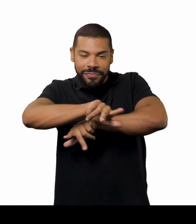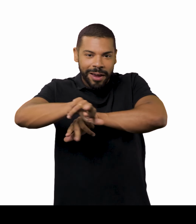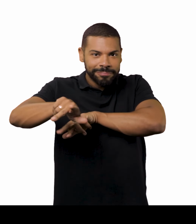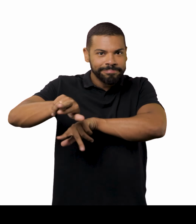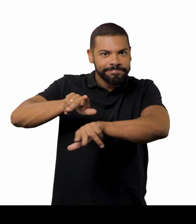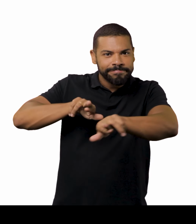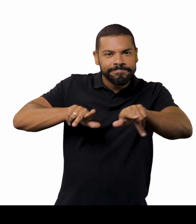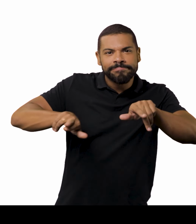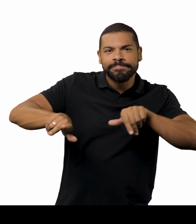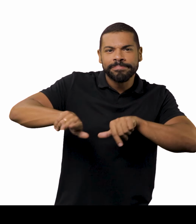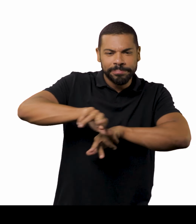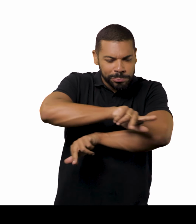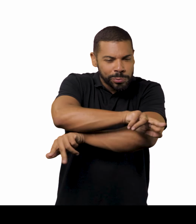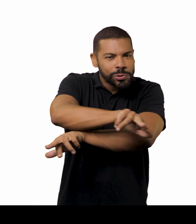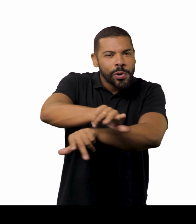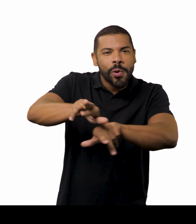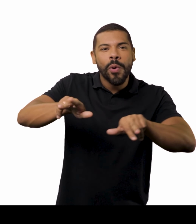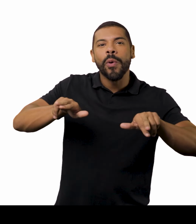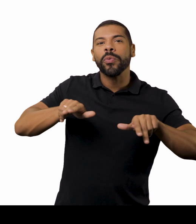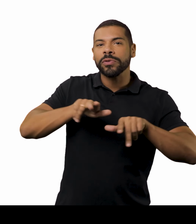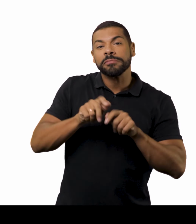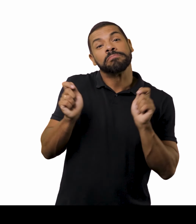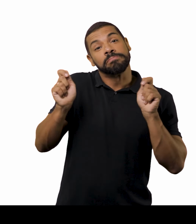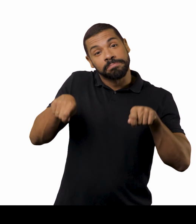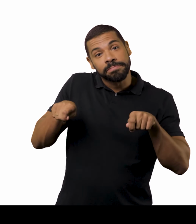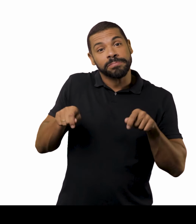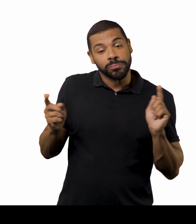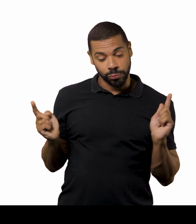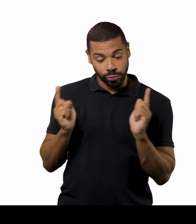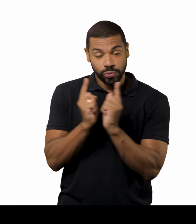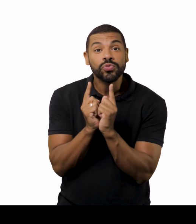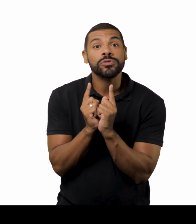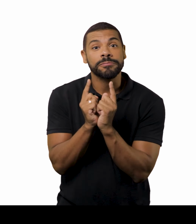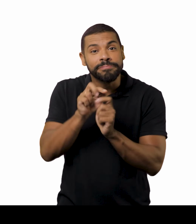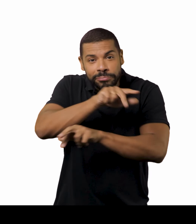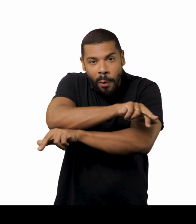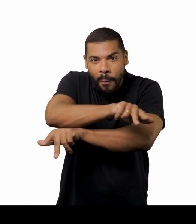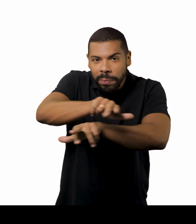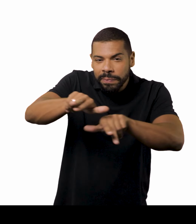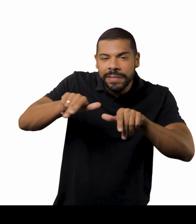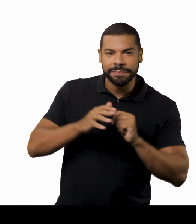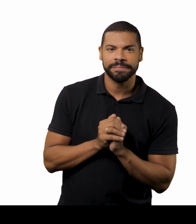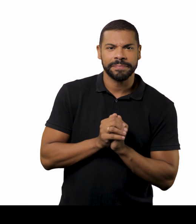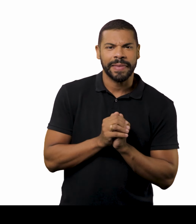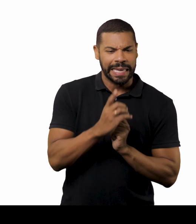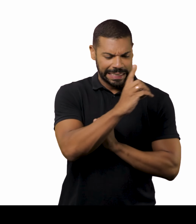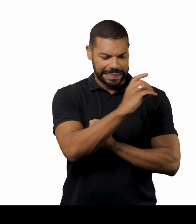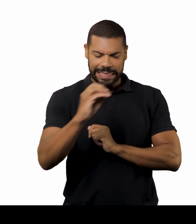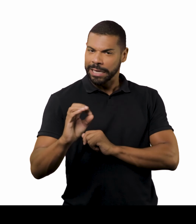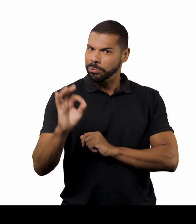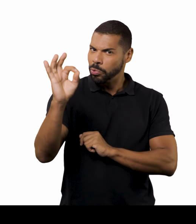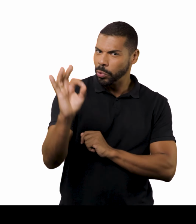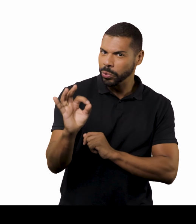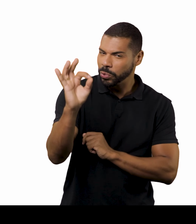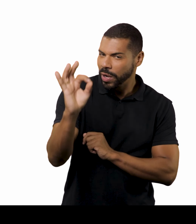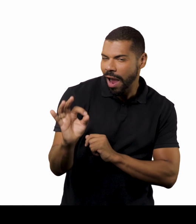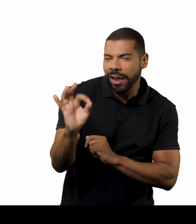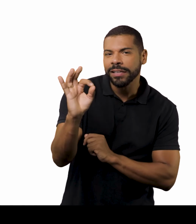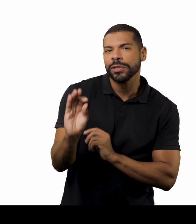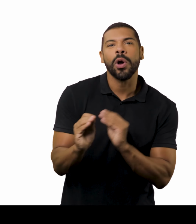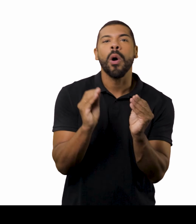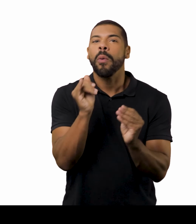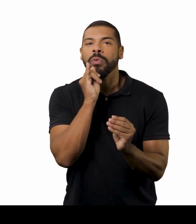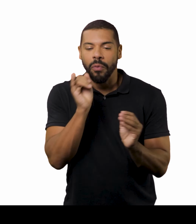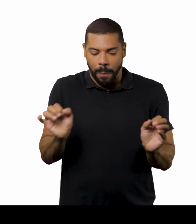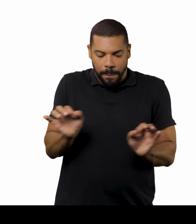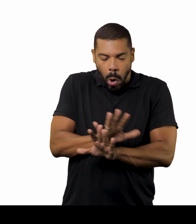da diferença, assim, exaltando essa diferença e essa possível convivência das diferenças. Eles não são 100%,